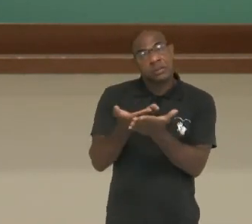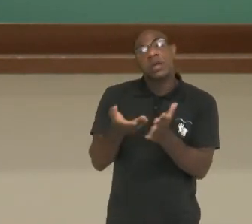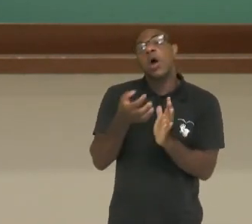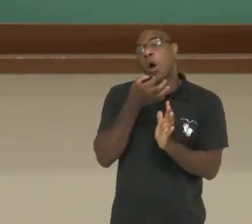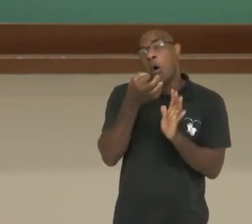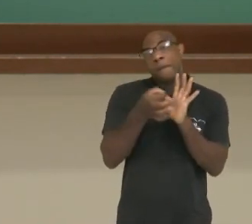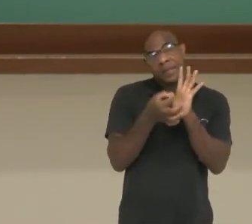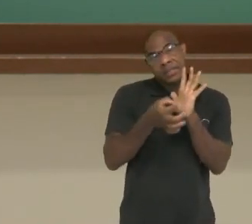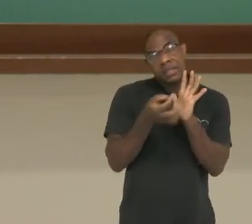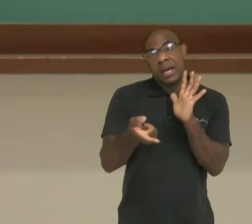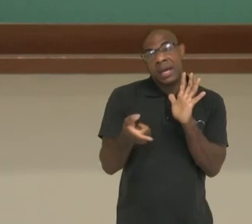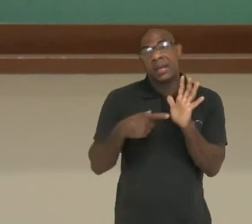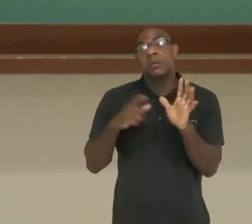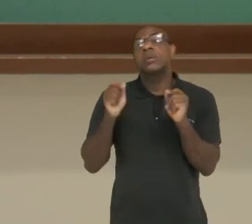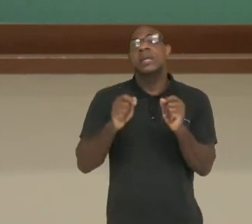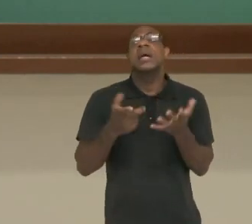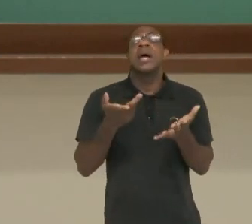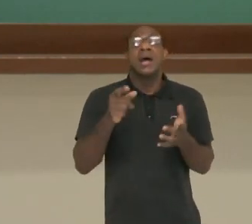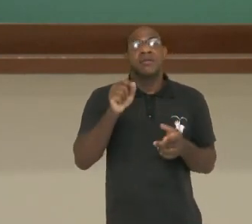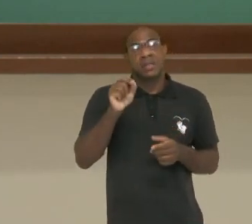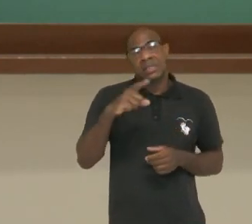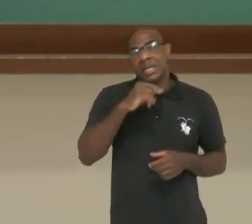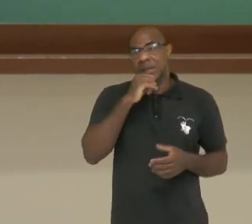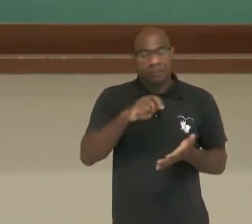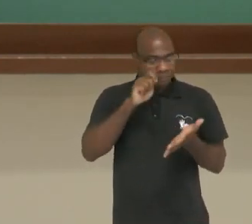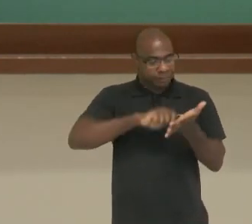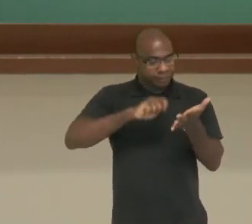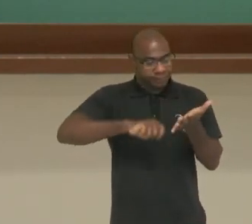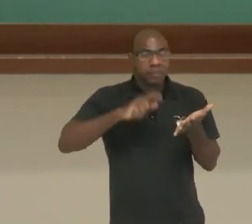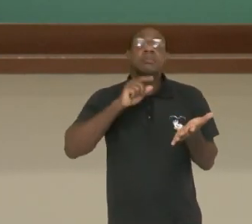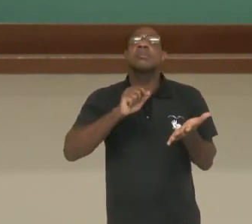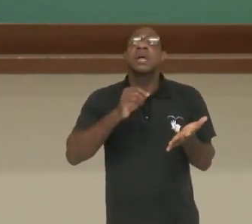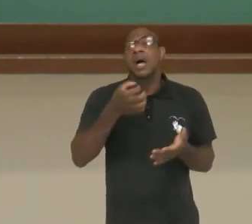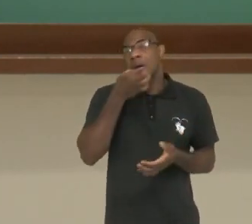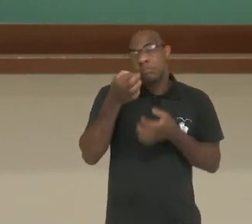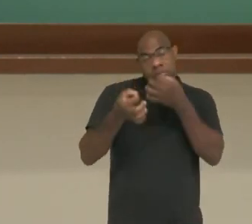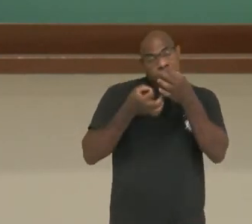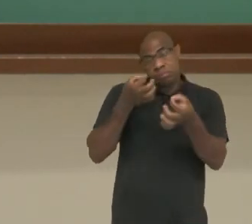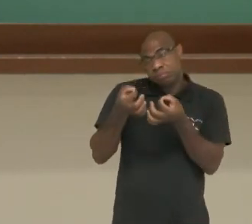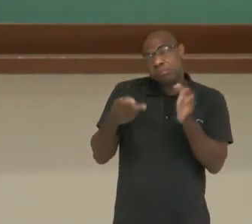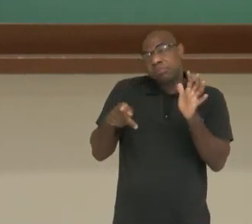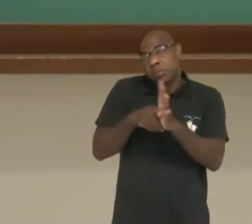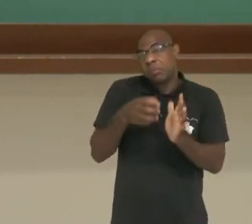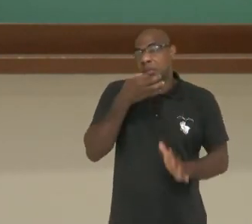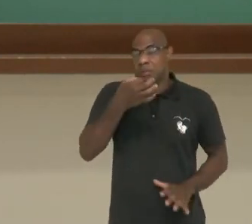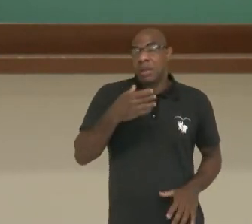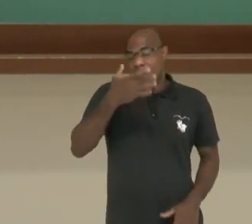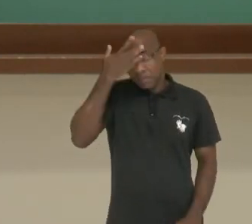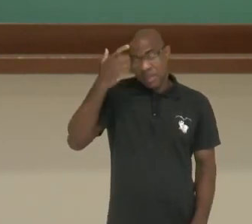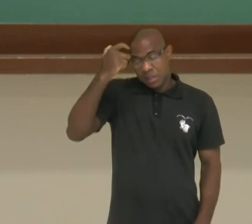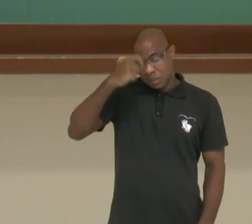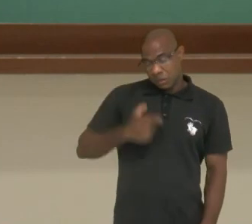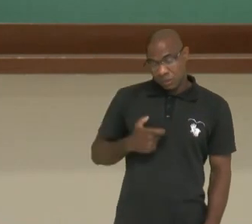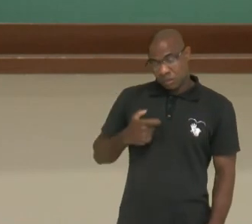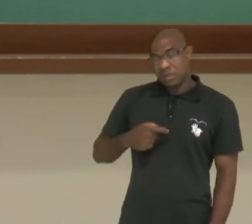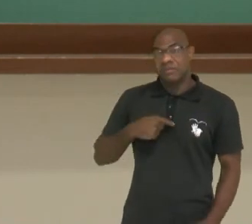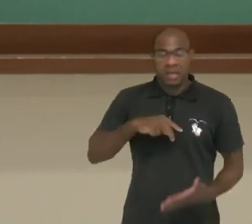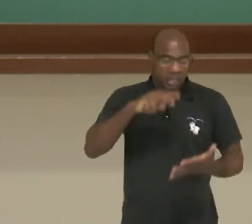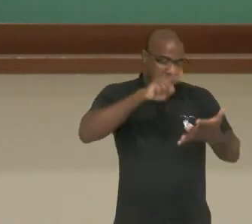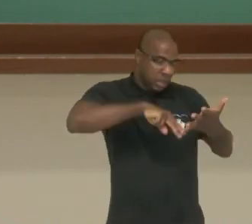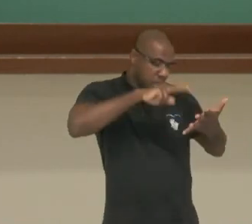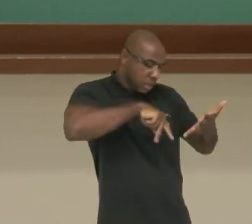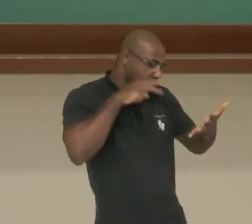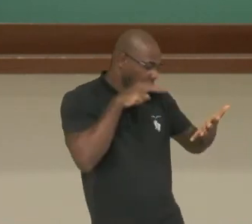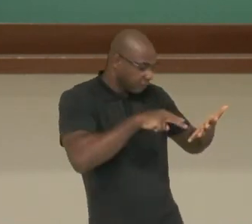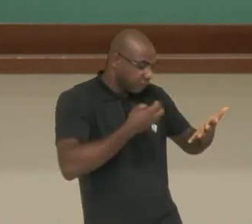é semelhante a dissertar. Quando se solicita texto dissertativo ou argumentativo, pressupõe-se que a pessoa que vai elaborar esse texto